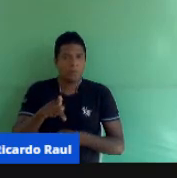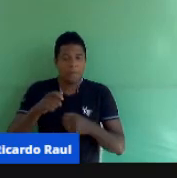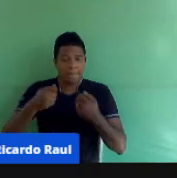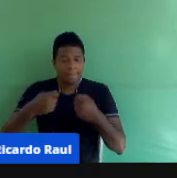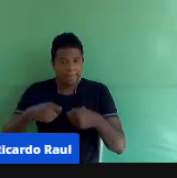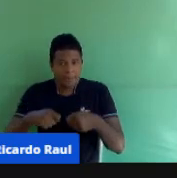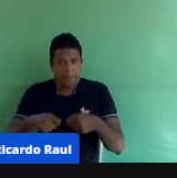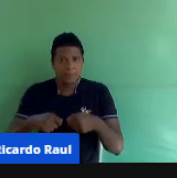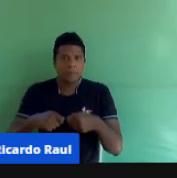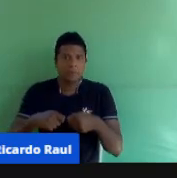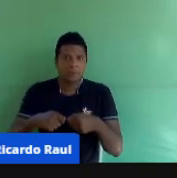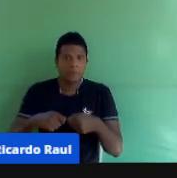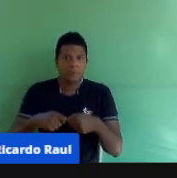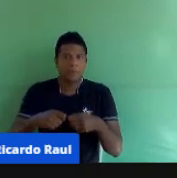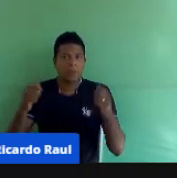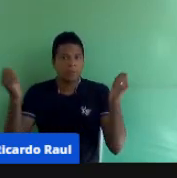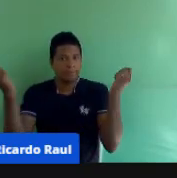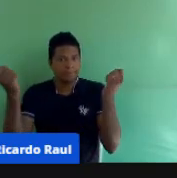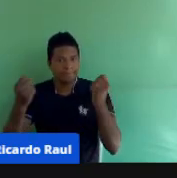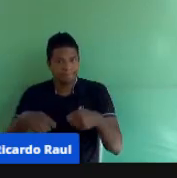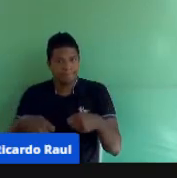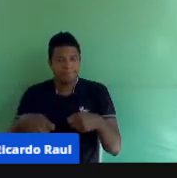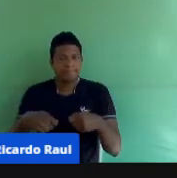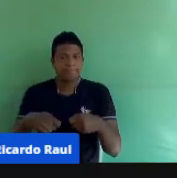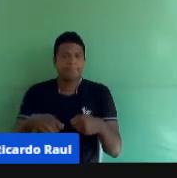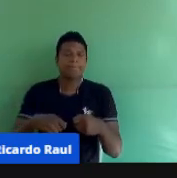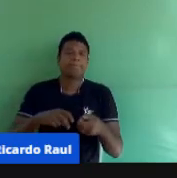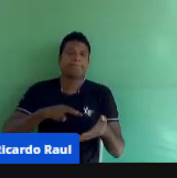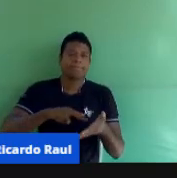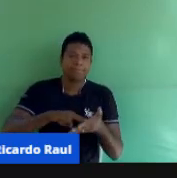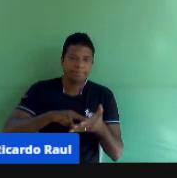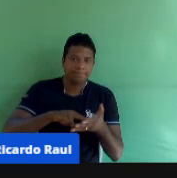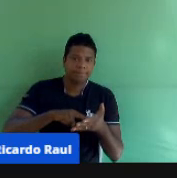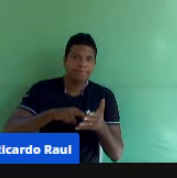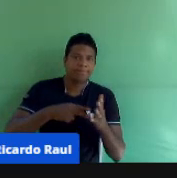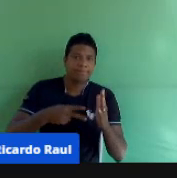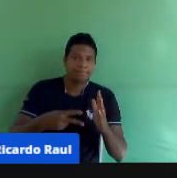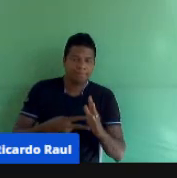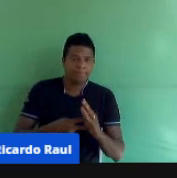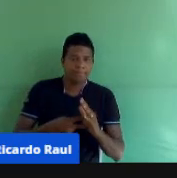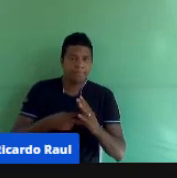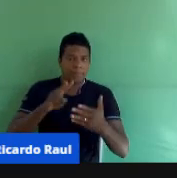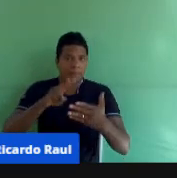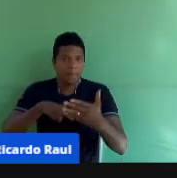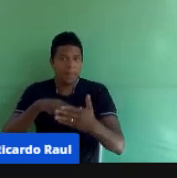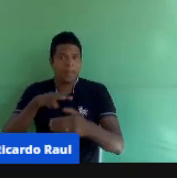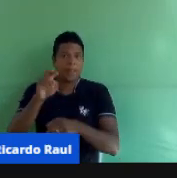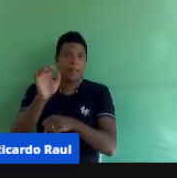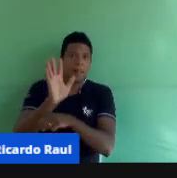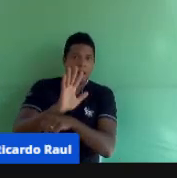ter capacidade interpretativa para ler o filme. Ler o filme no sentido